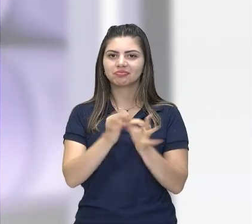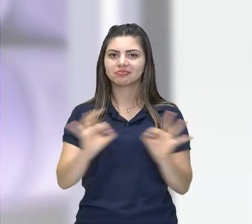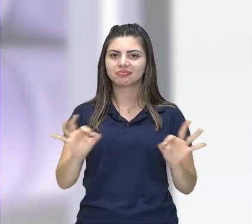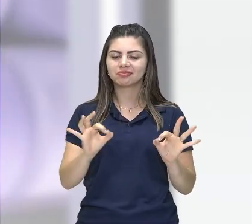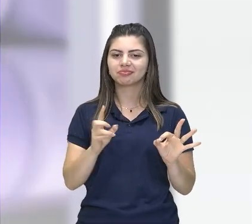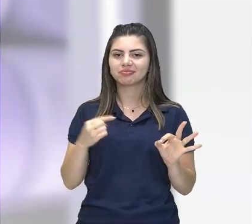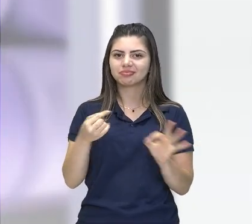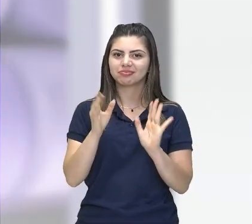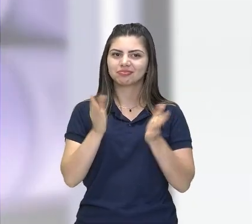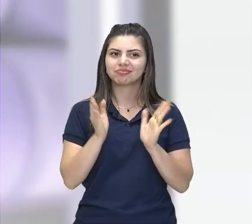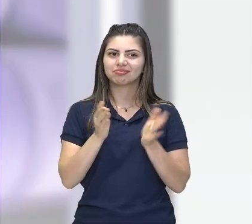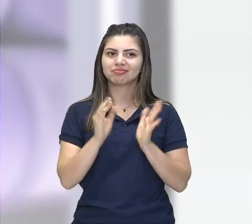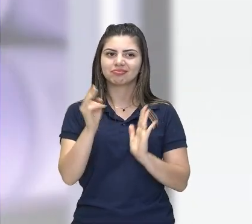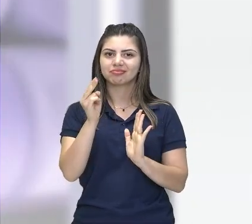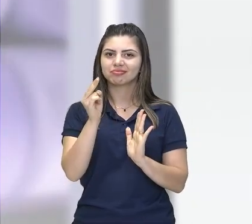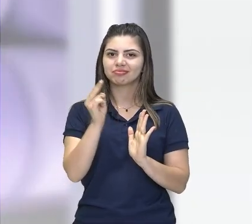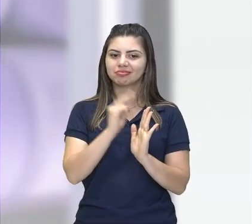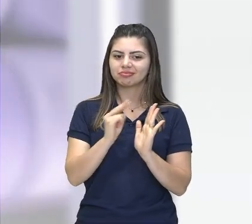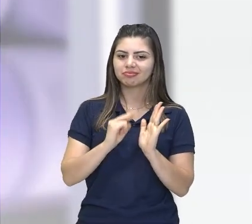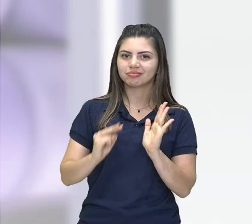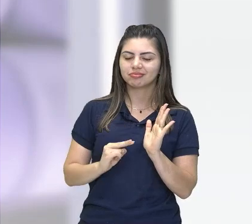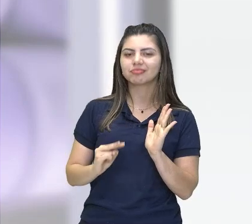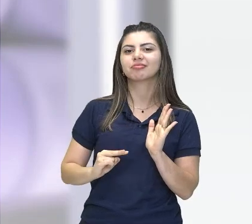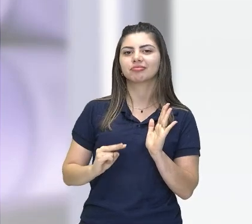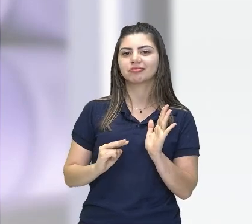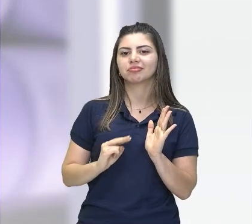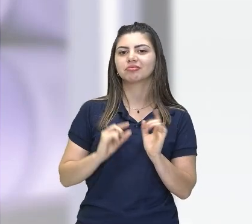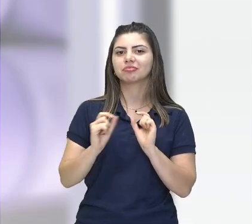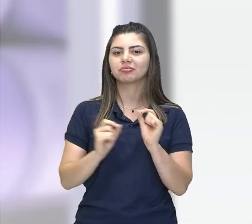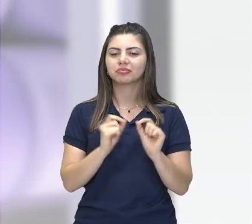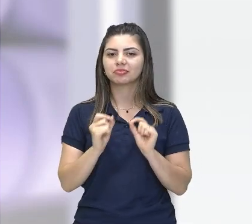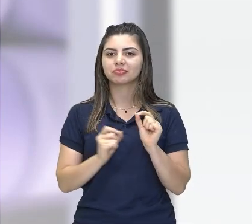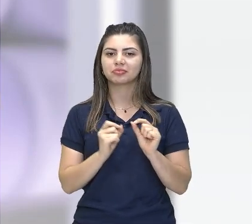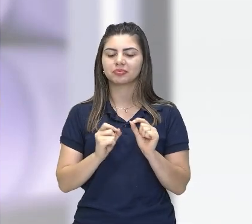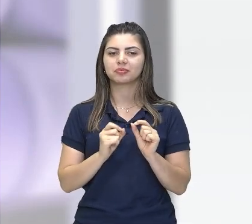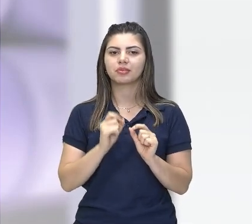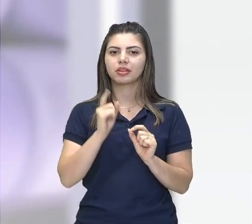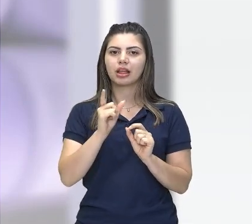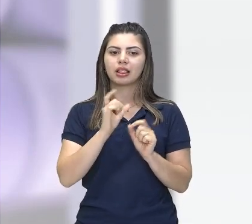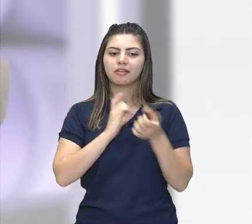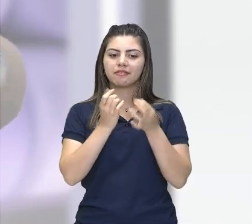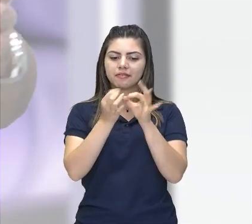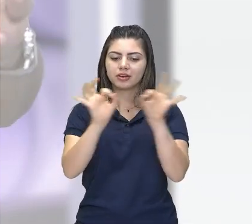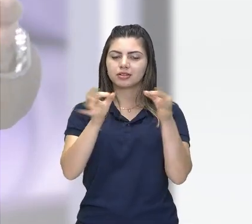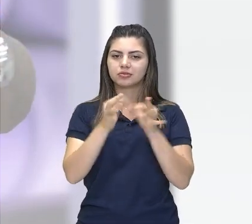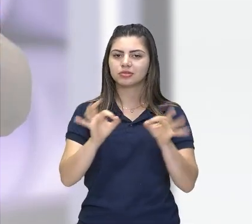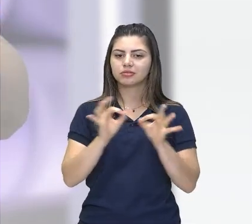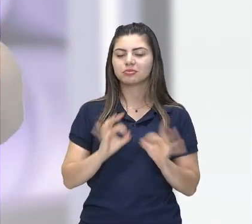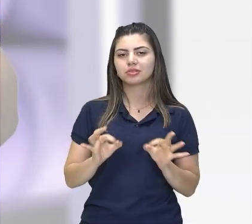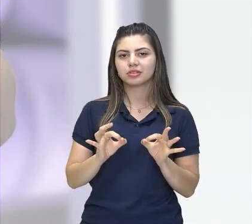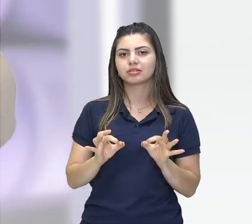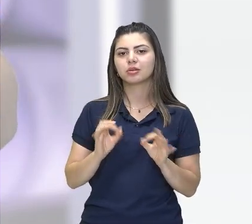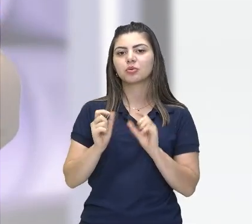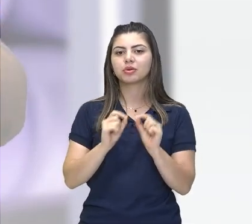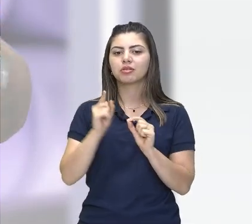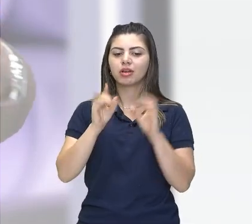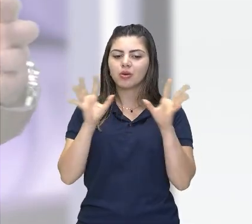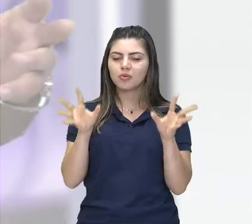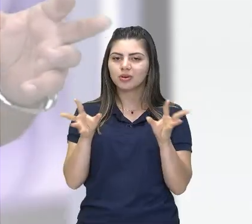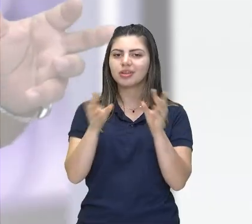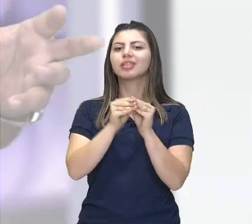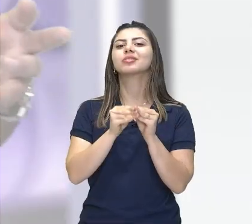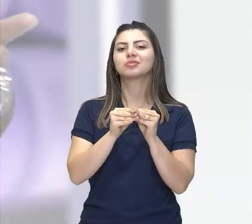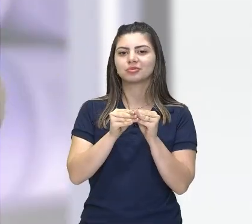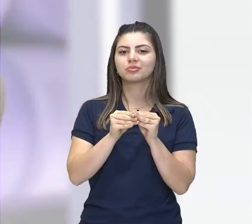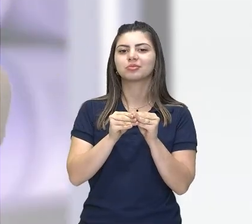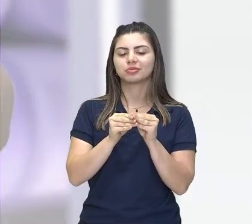na cartela e que escutamos no áudio, cada frase é uma grande explicação, né? Levaria muito tempo